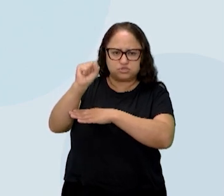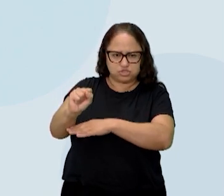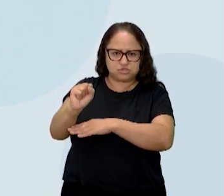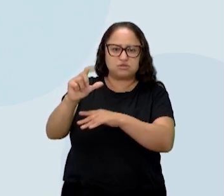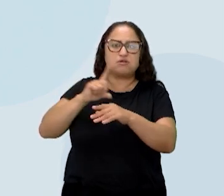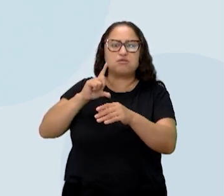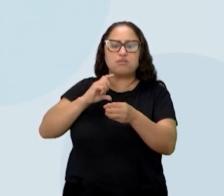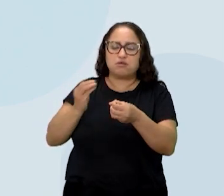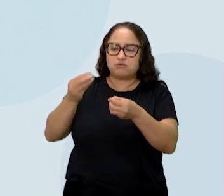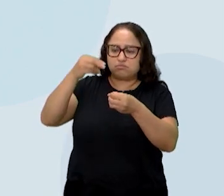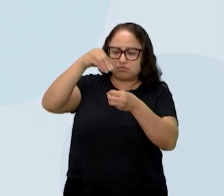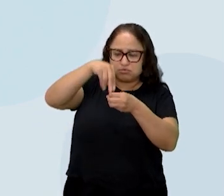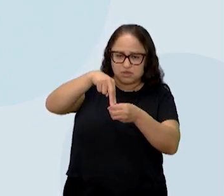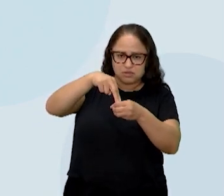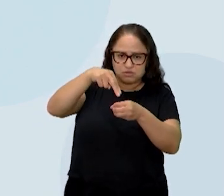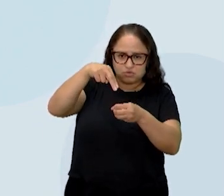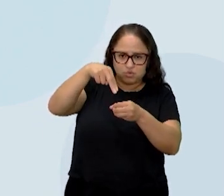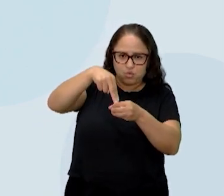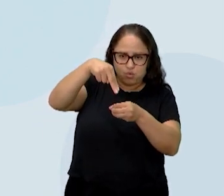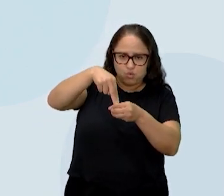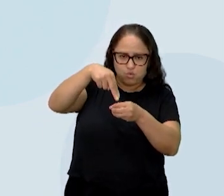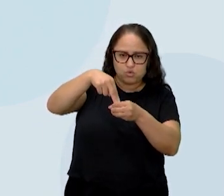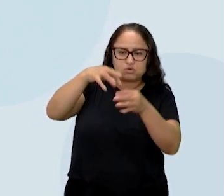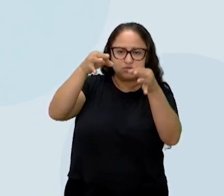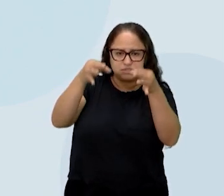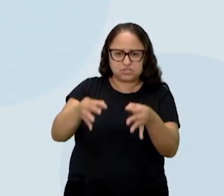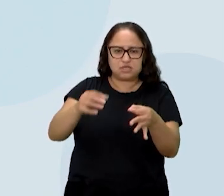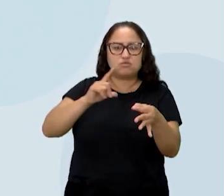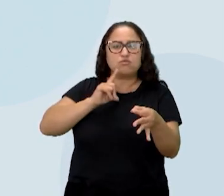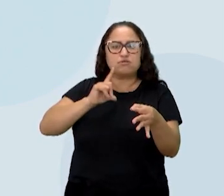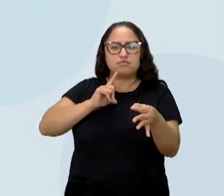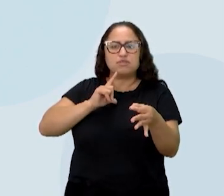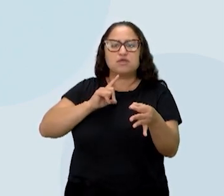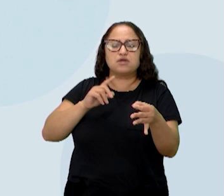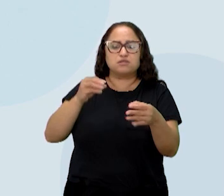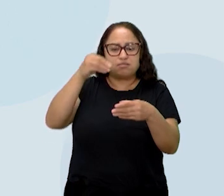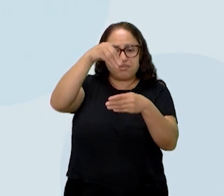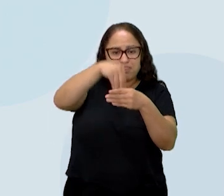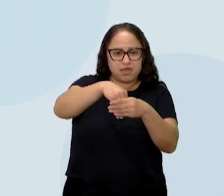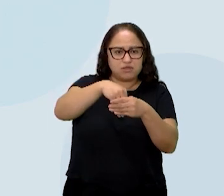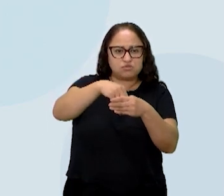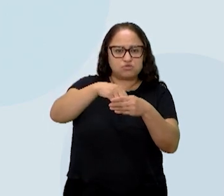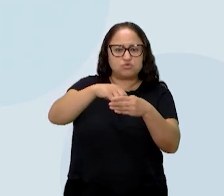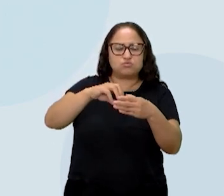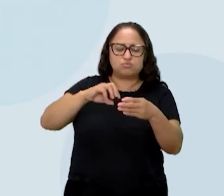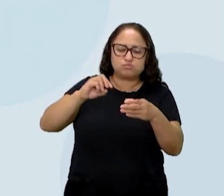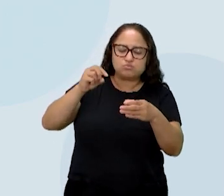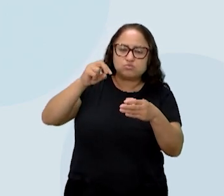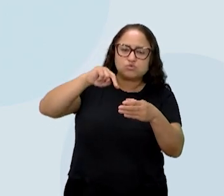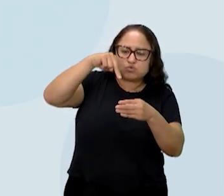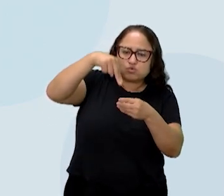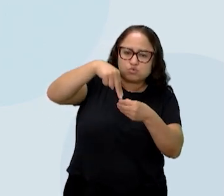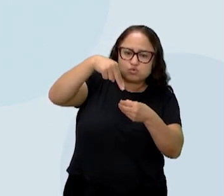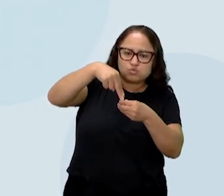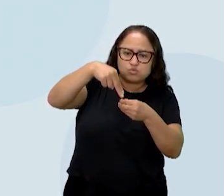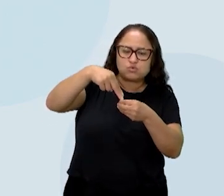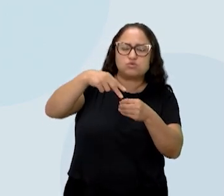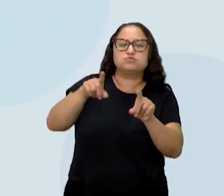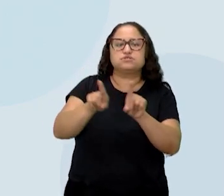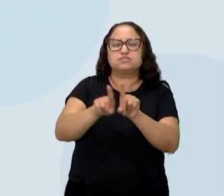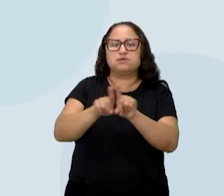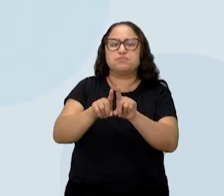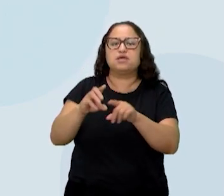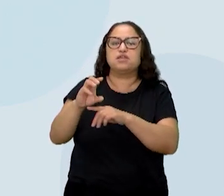núcleo determinado, a gente fala que então o DNA está presente no núcleo. E aí, né, tanto o DNA